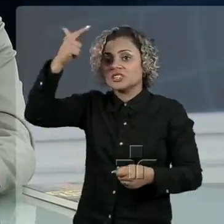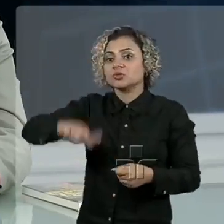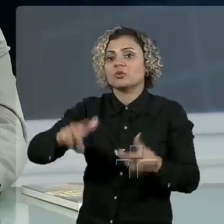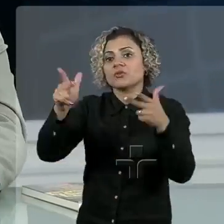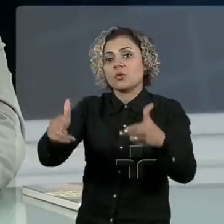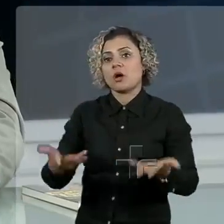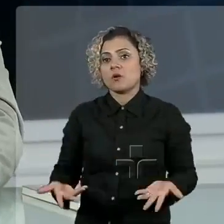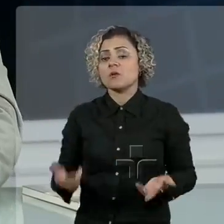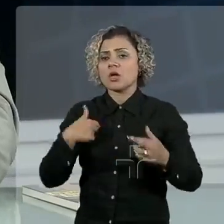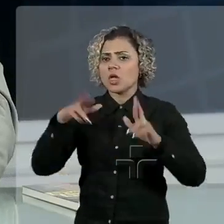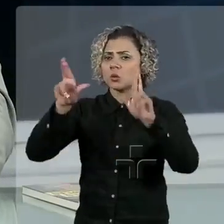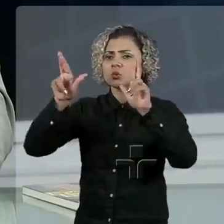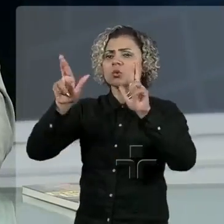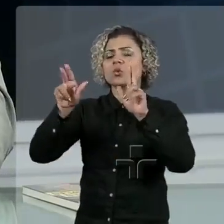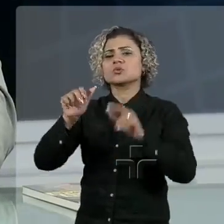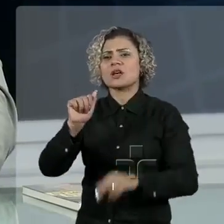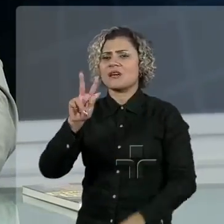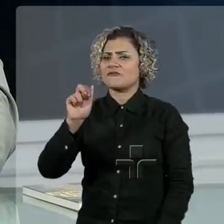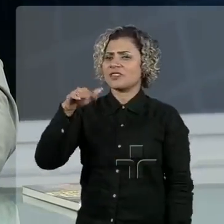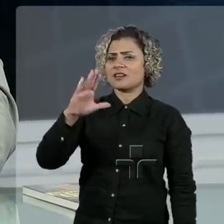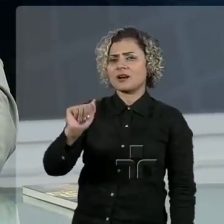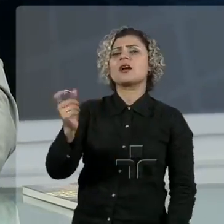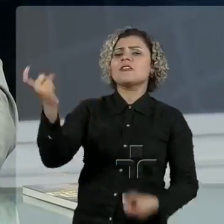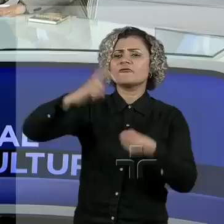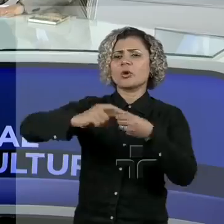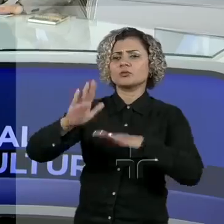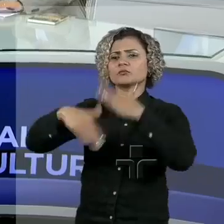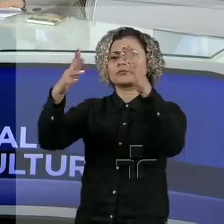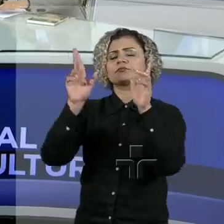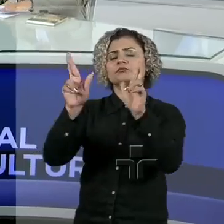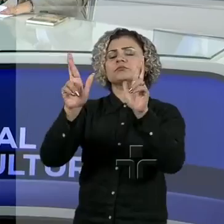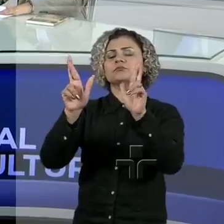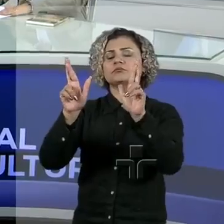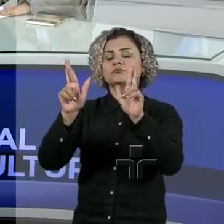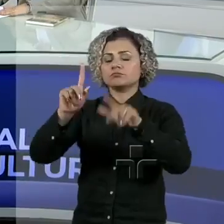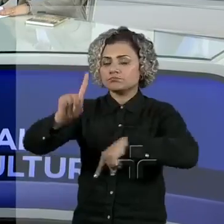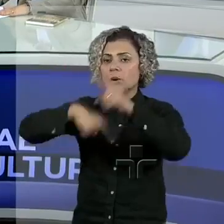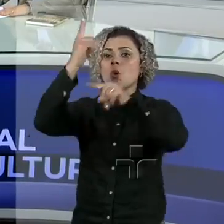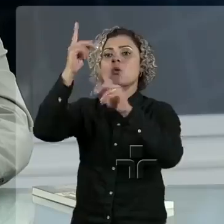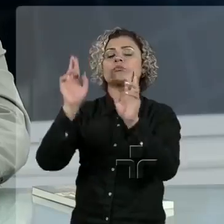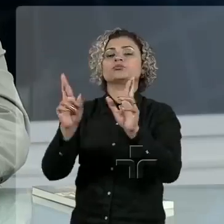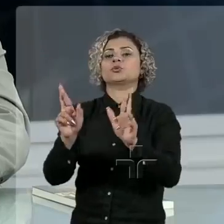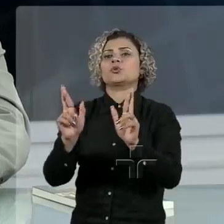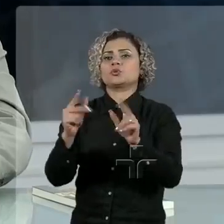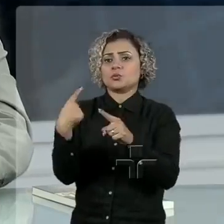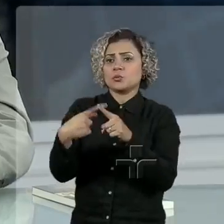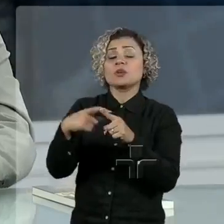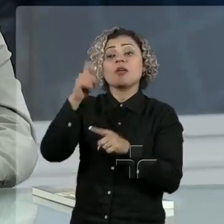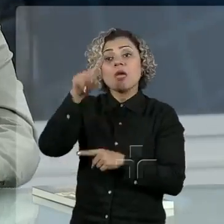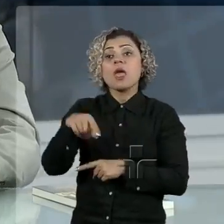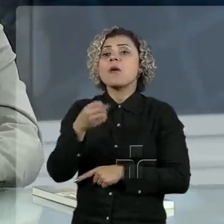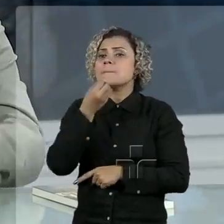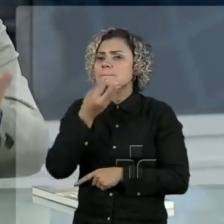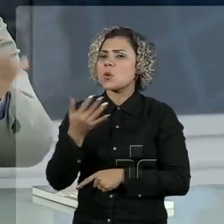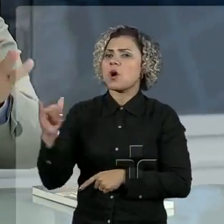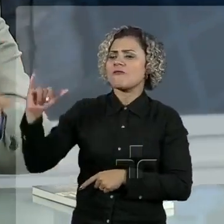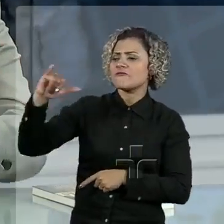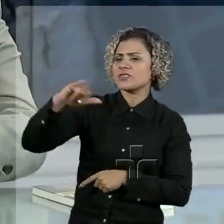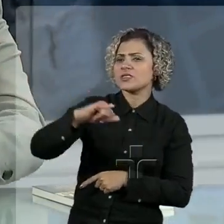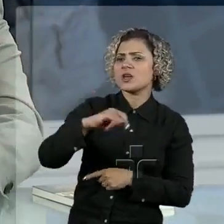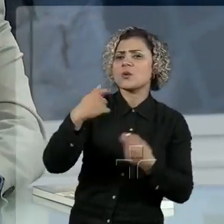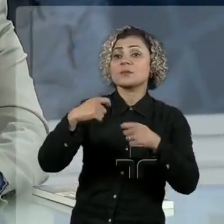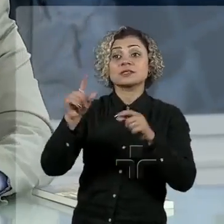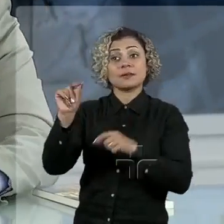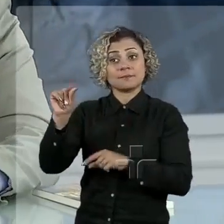Rio. E eu torço para que a Avianca retorne. Eu torço para que a Avianca retorne, porque é uma boa companhia e precisa baixar